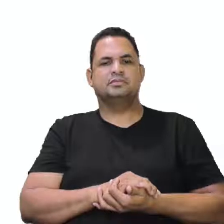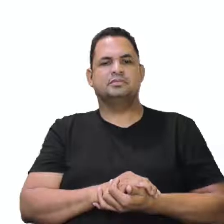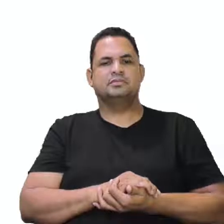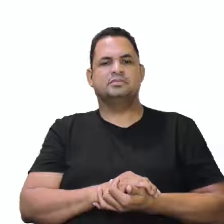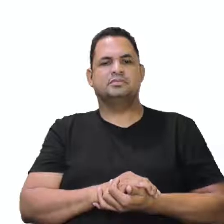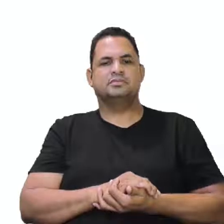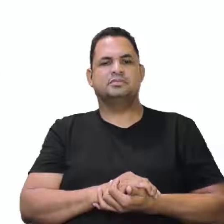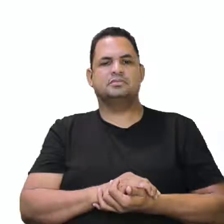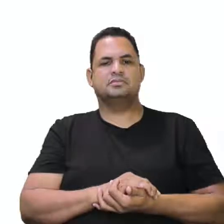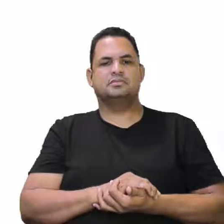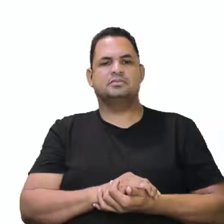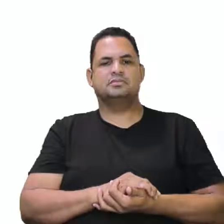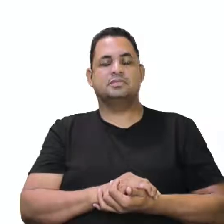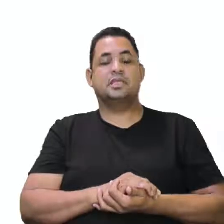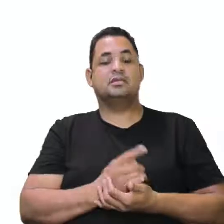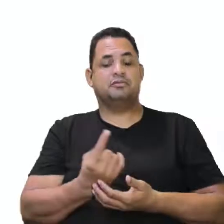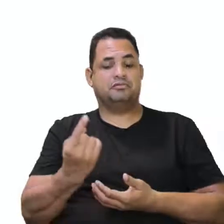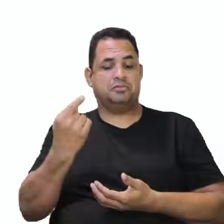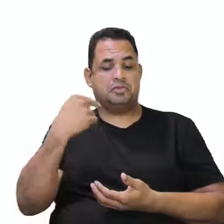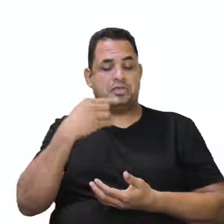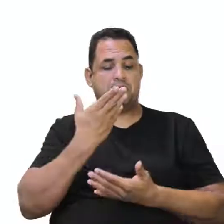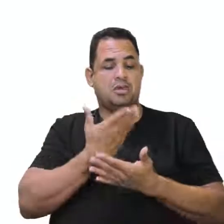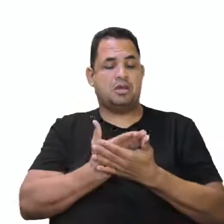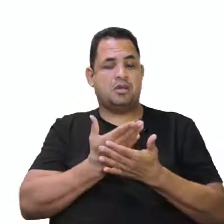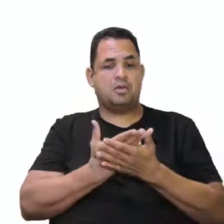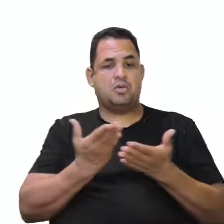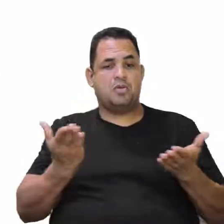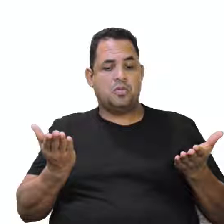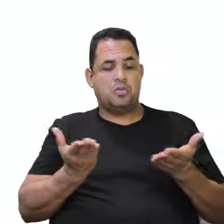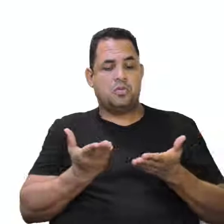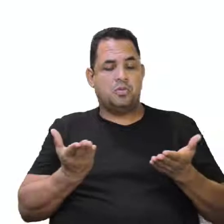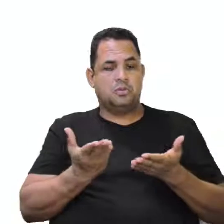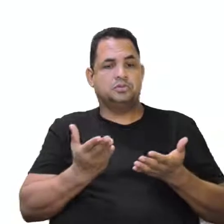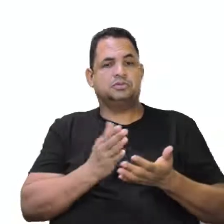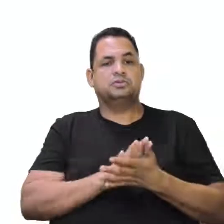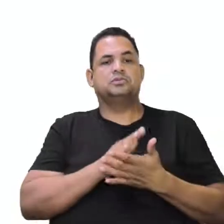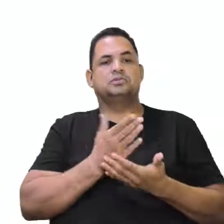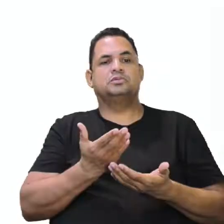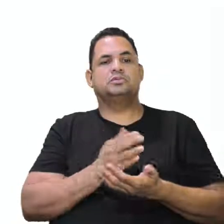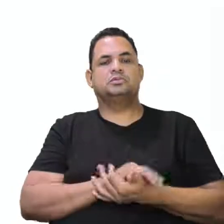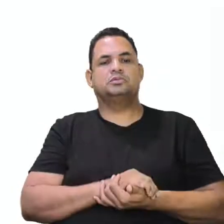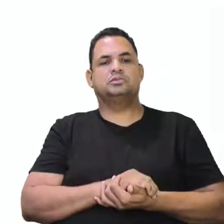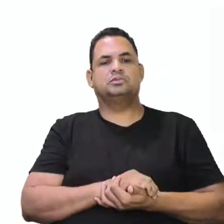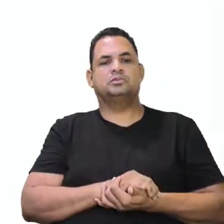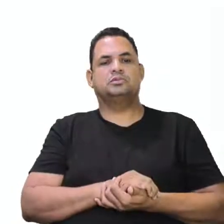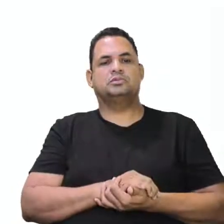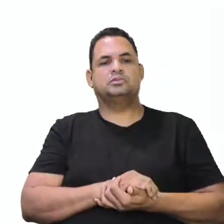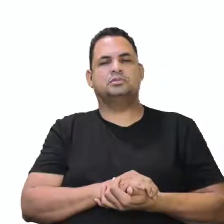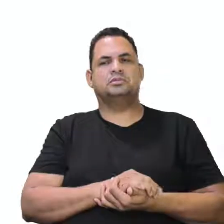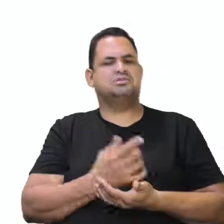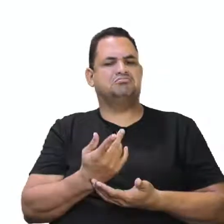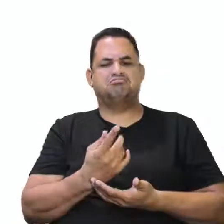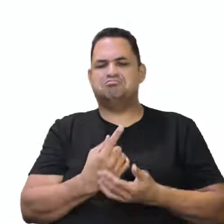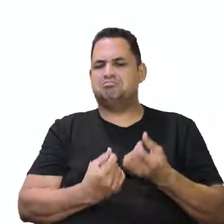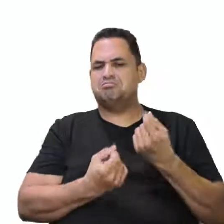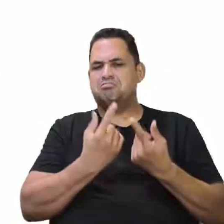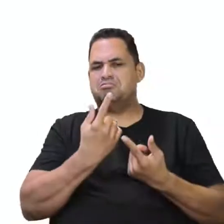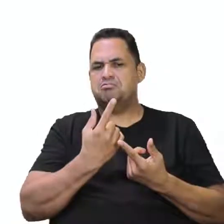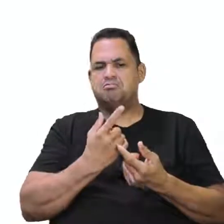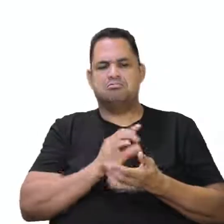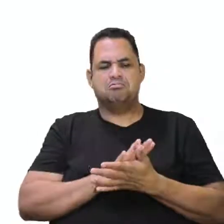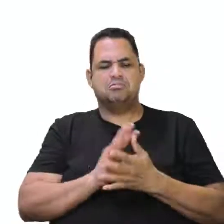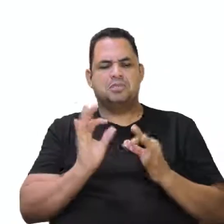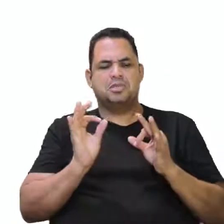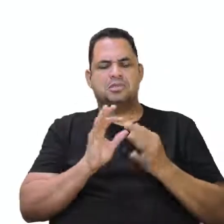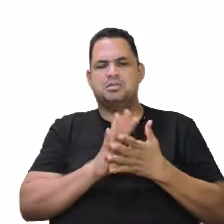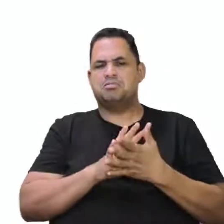class today. Veio para aula hoje. Eu não estou vendo o meu of aqui, então eu vou marcar o meu no one. Ninguém veio para a